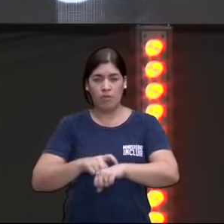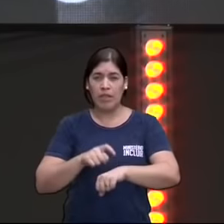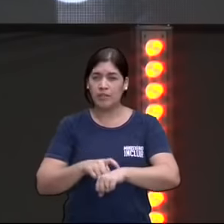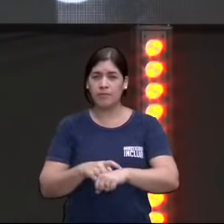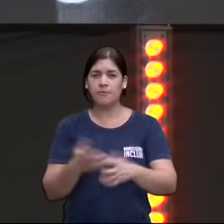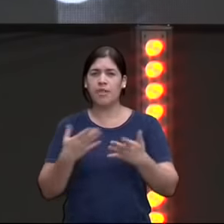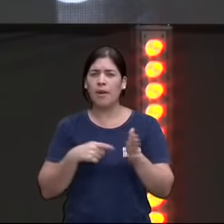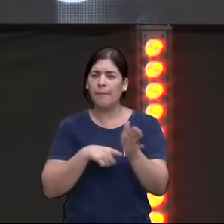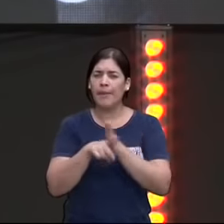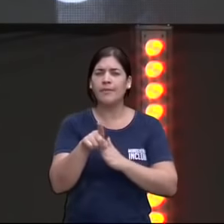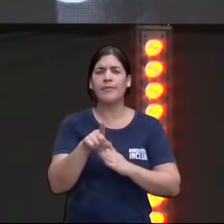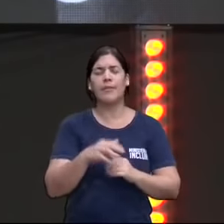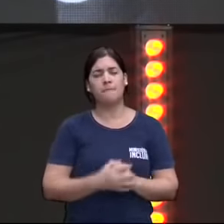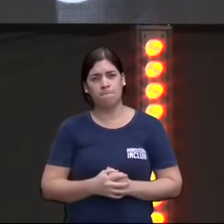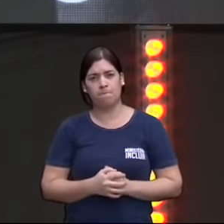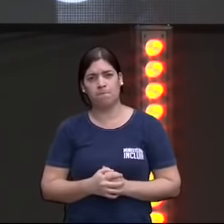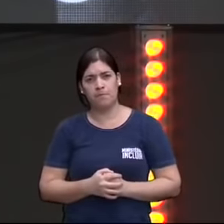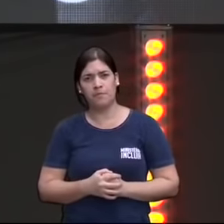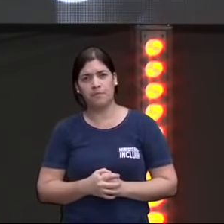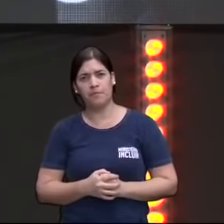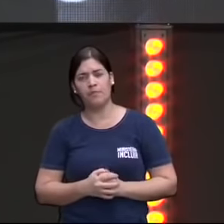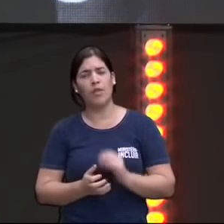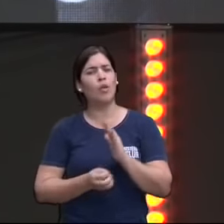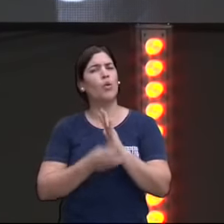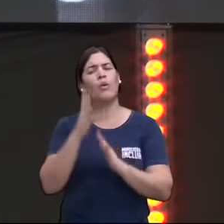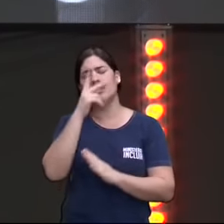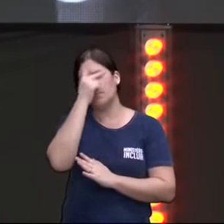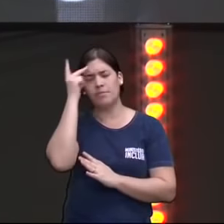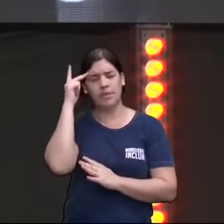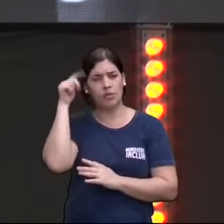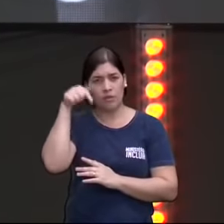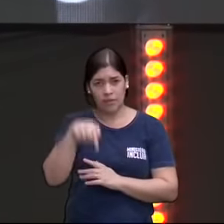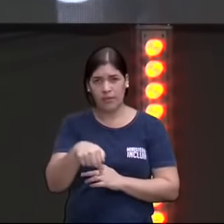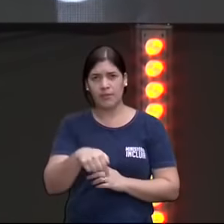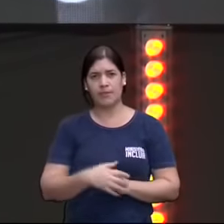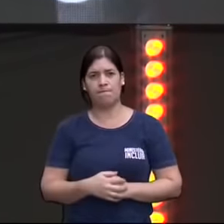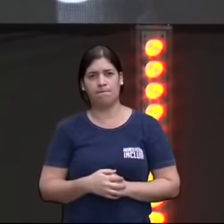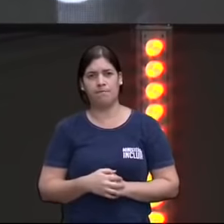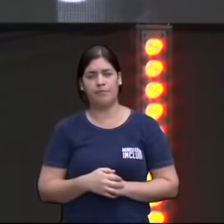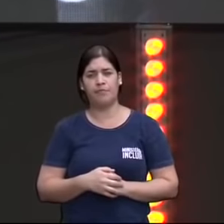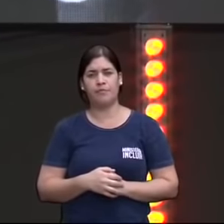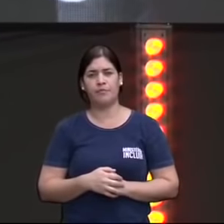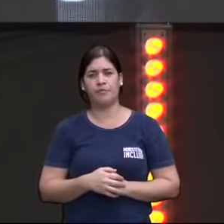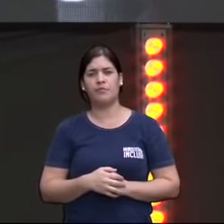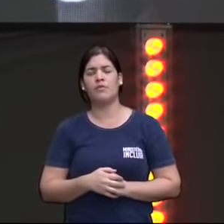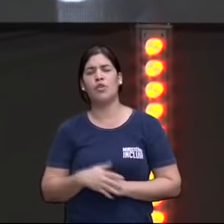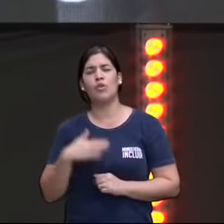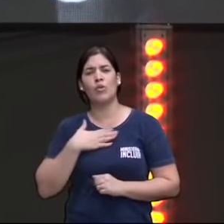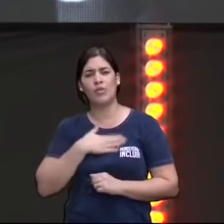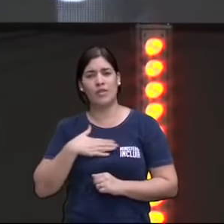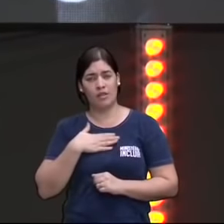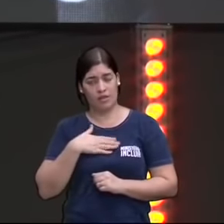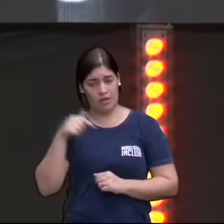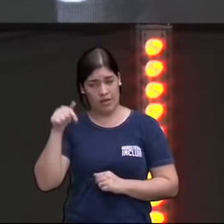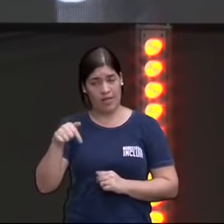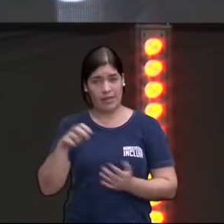E eu queria perguntar: quantas pessoas aqui gostariam de, nesta manhã,